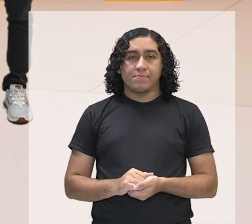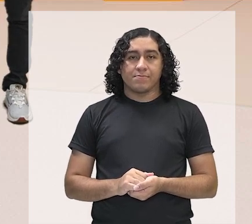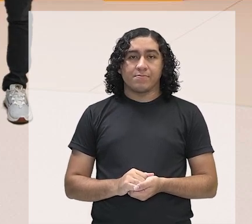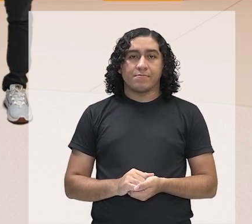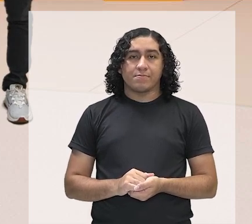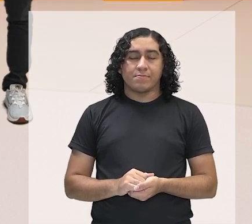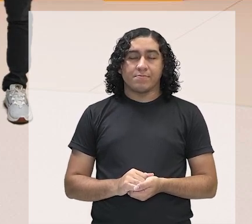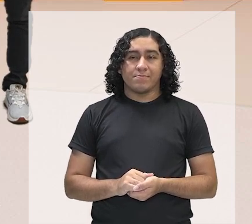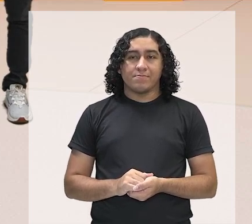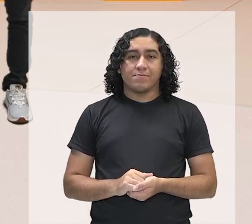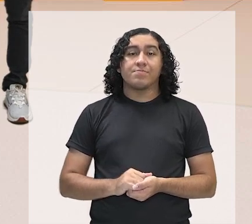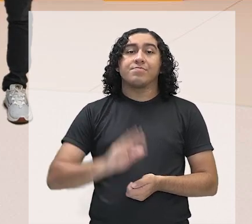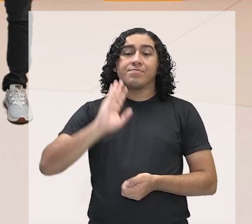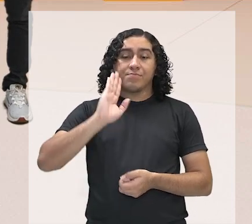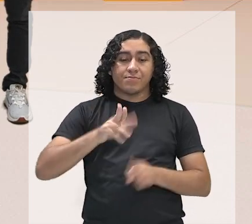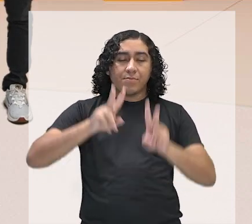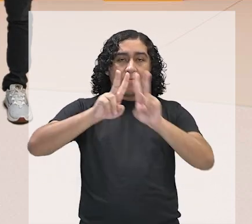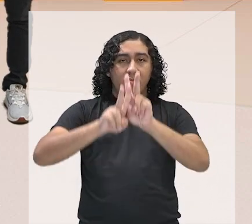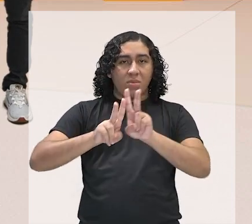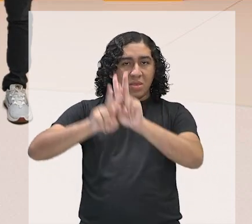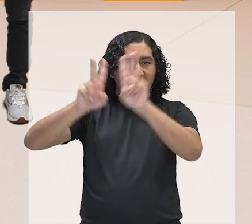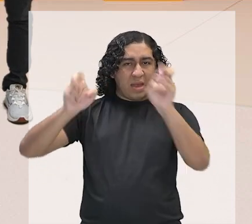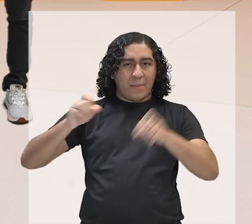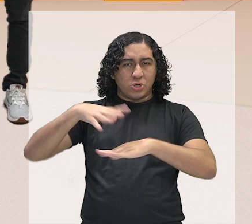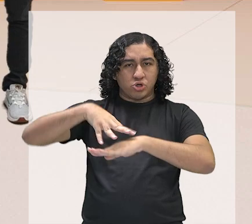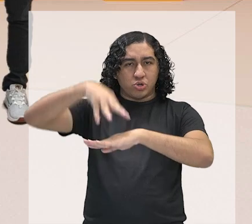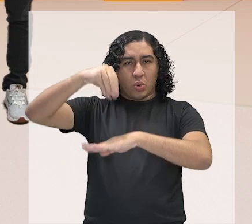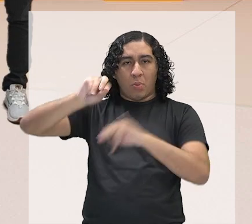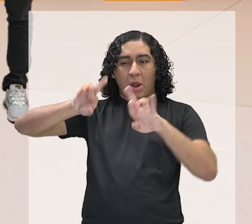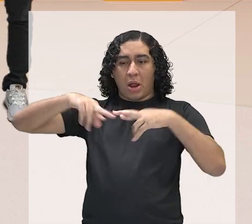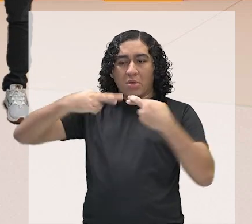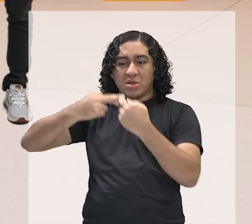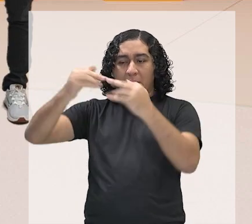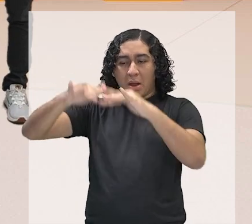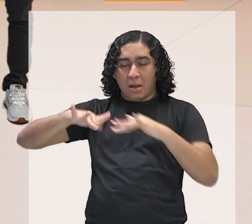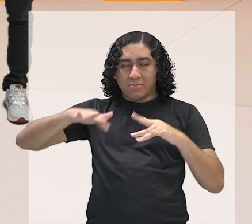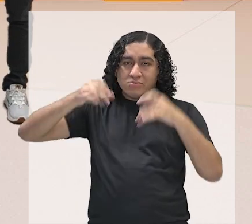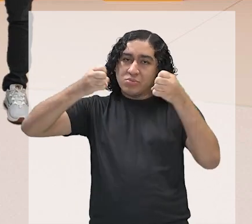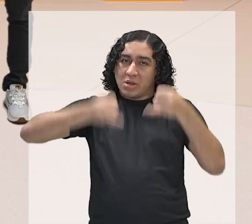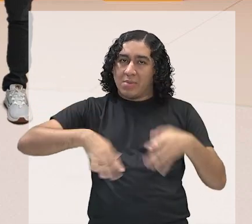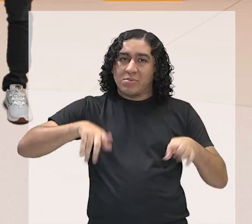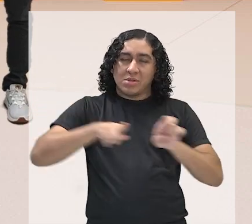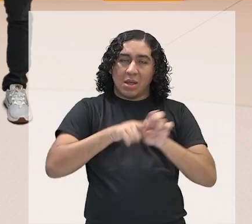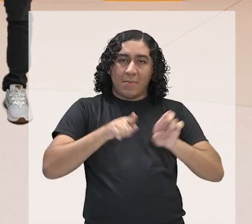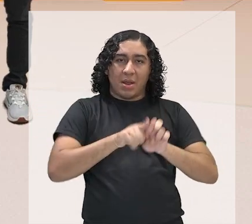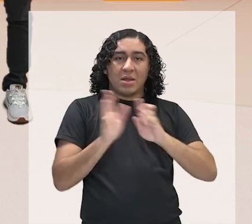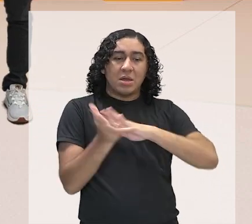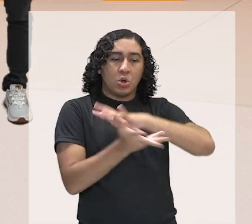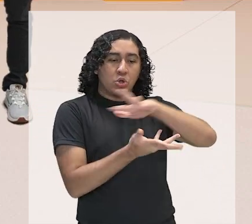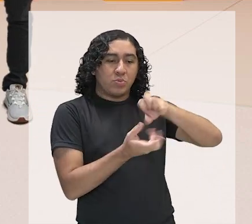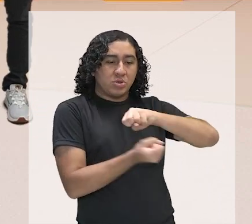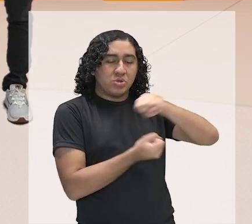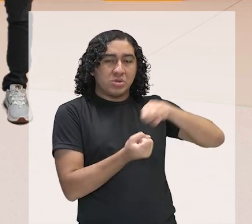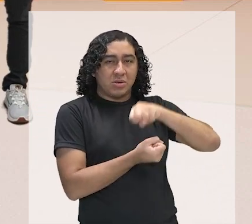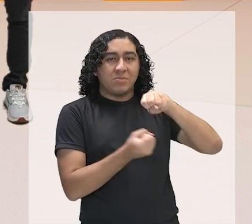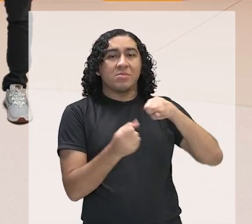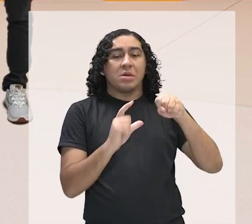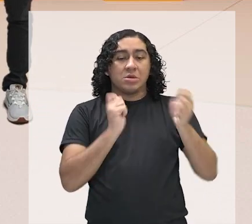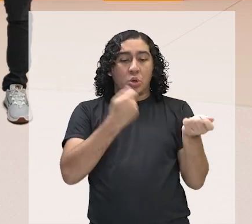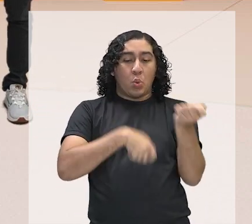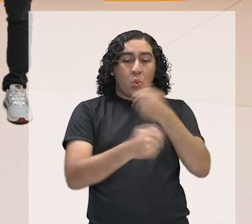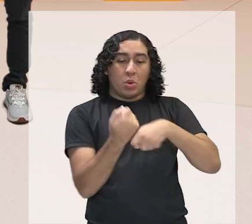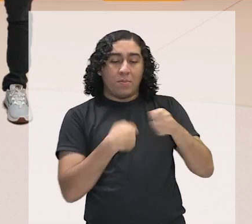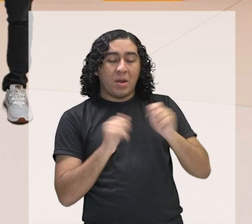da Conferência de Estocolmo, bem como do conceito de desenvolvimento sustentável, que se tornou ali um novo paradigma